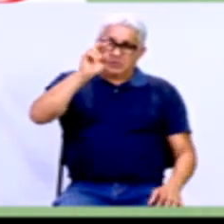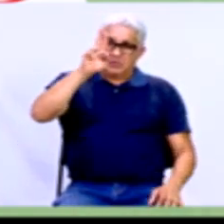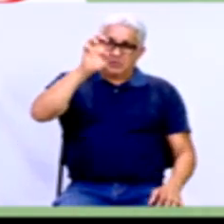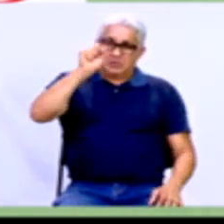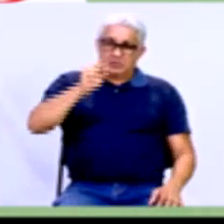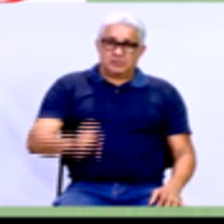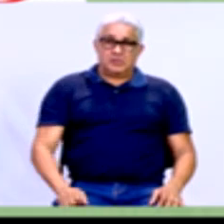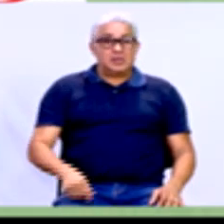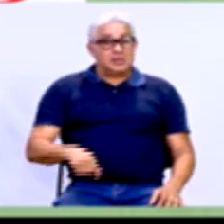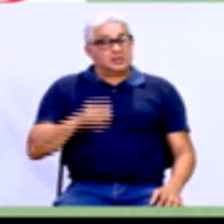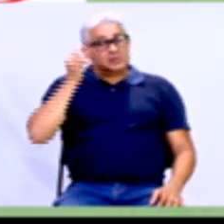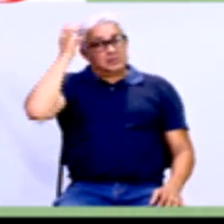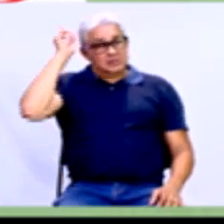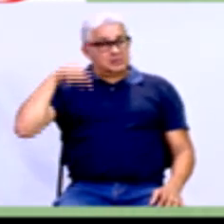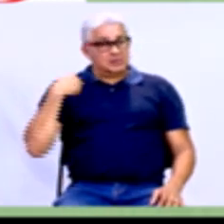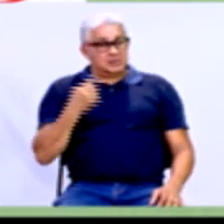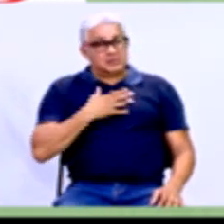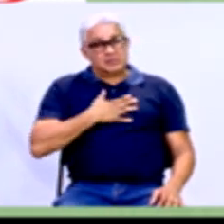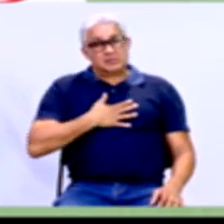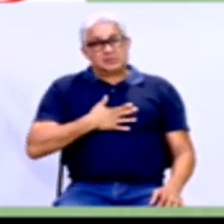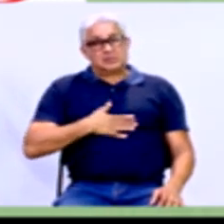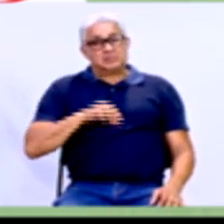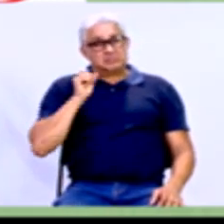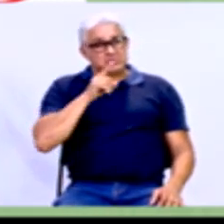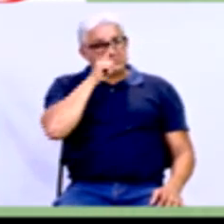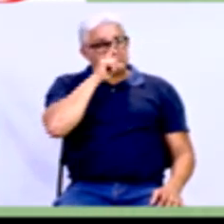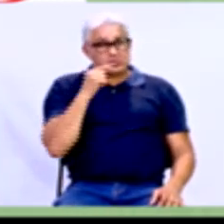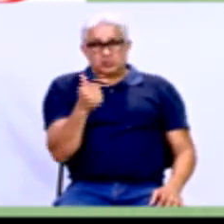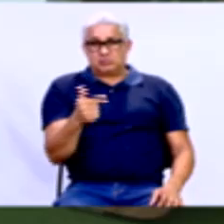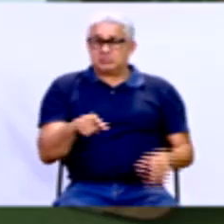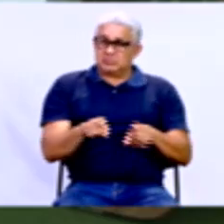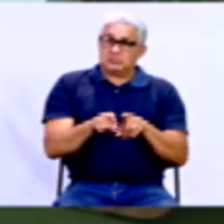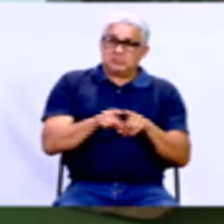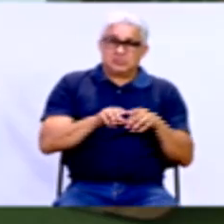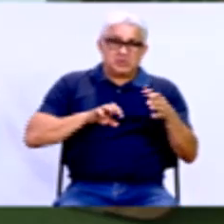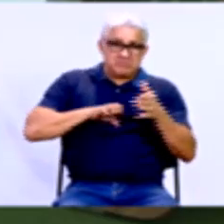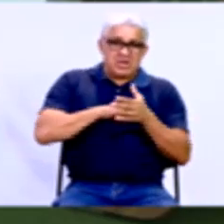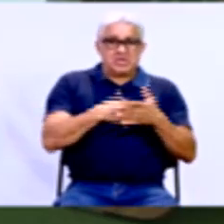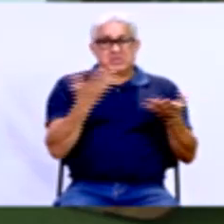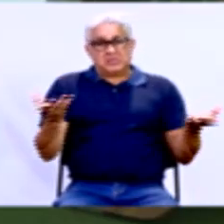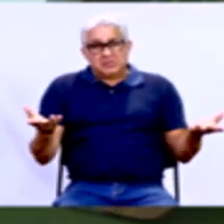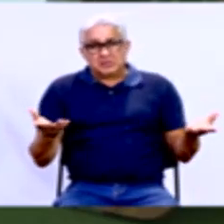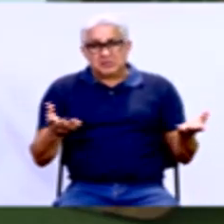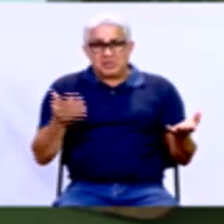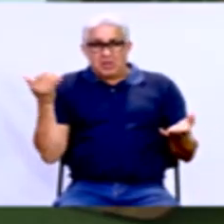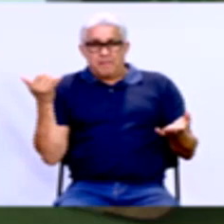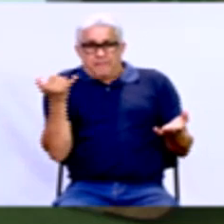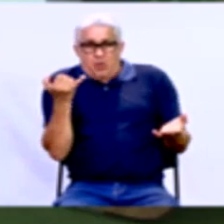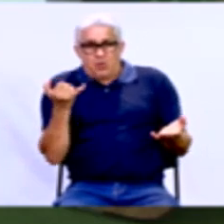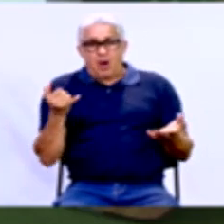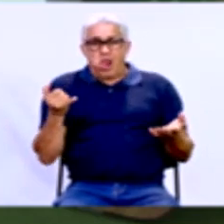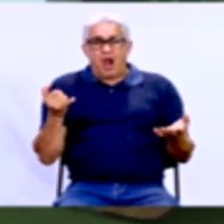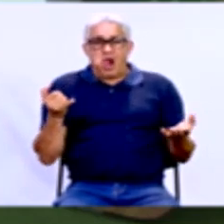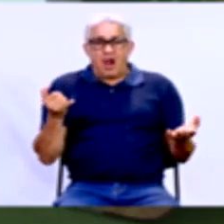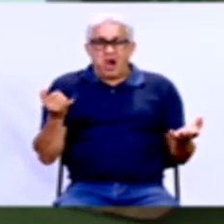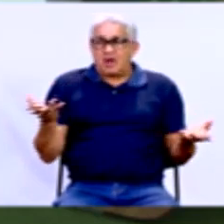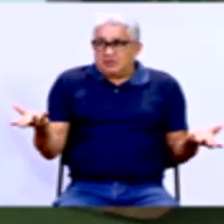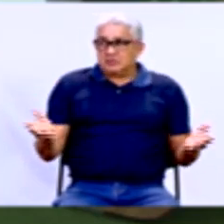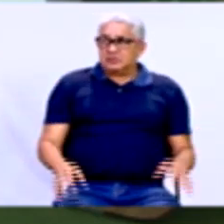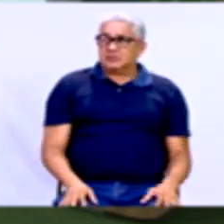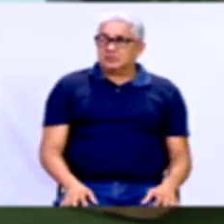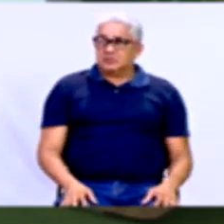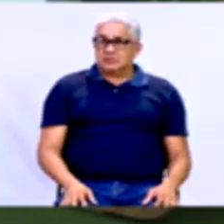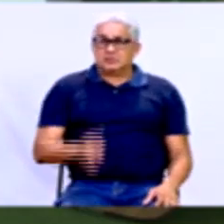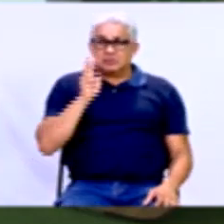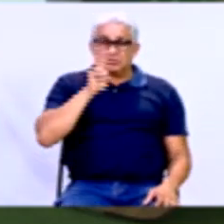muito cômodo para a gente. Você não corre risco, né, professor? Não corre risco. Acidente ou de ser assaltado. Exatamente. Então, aqui a gente